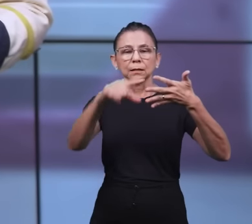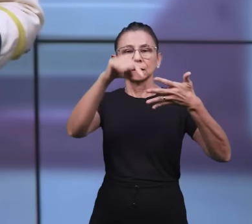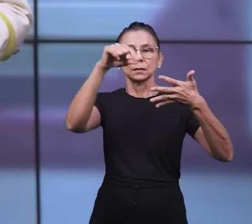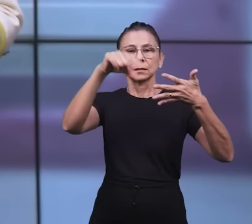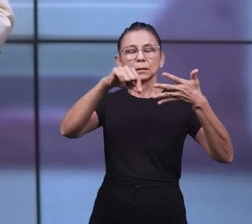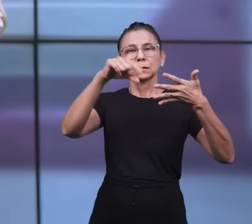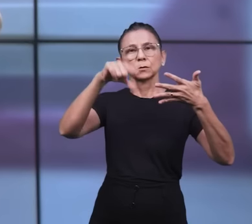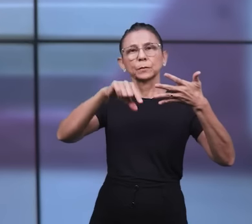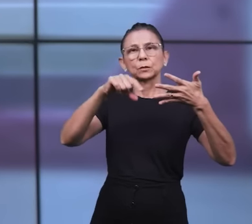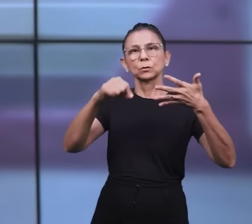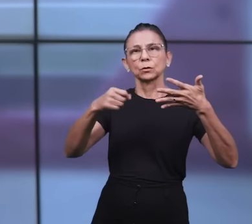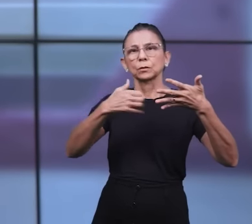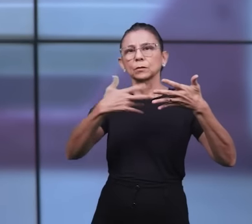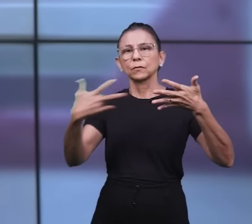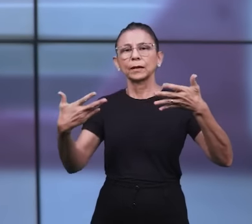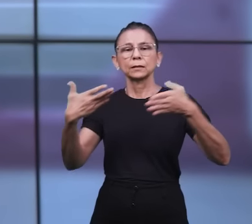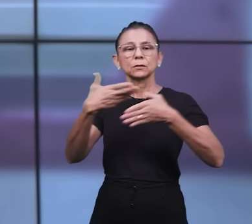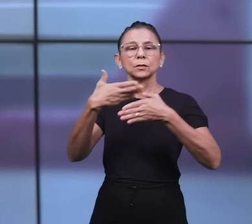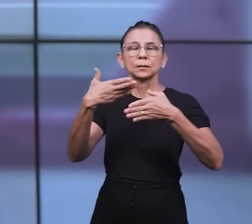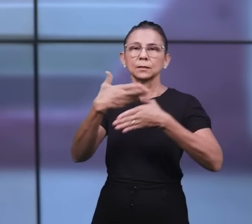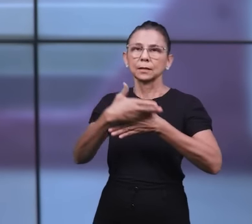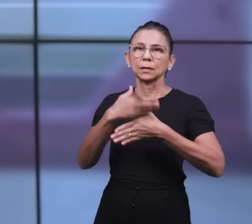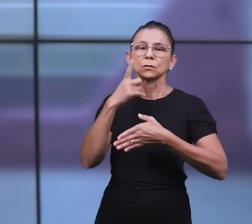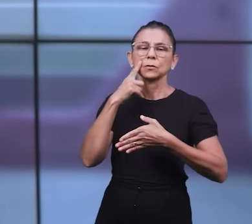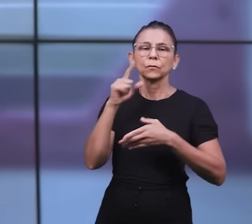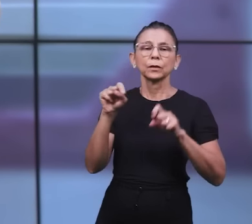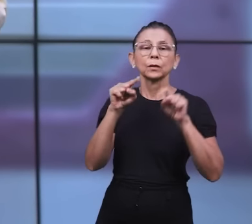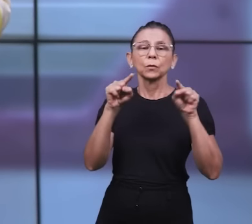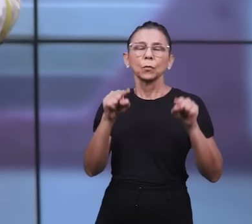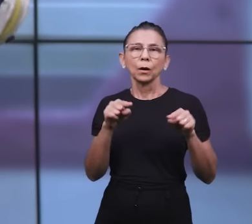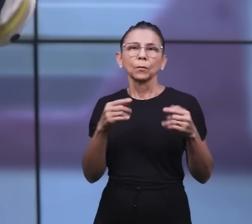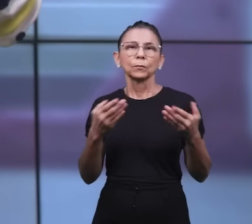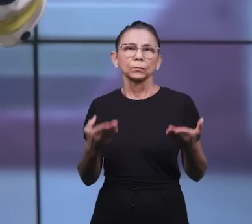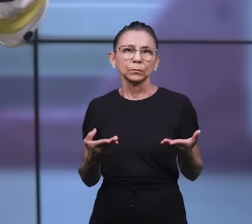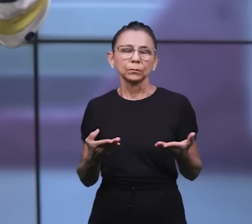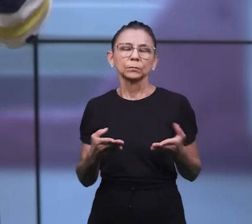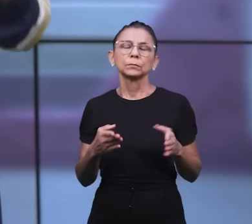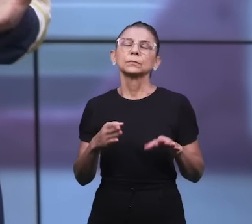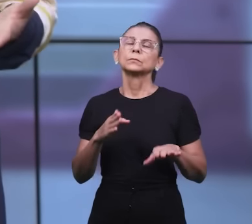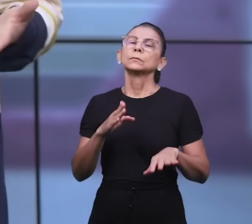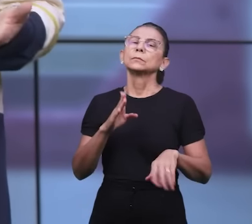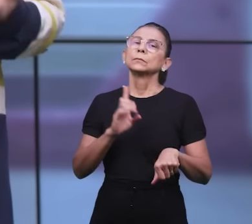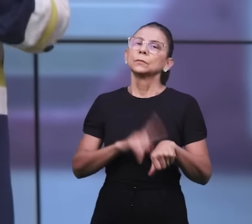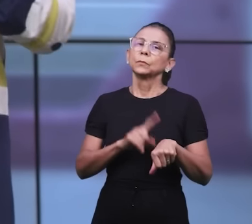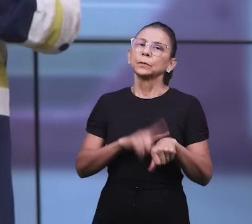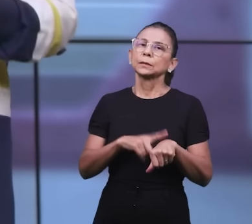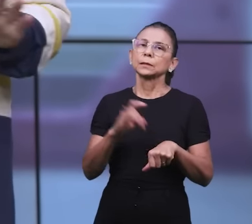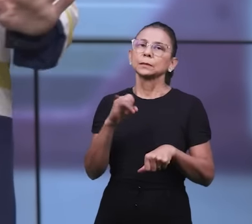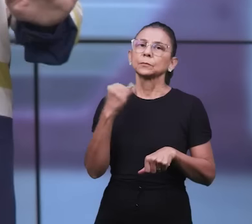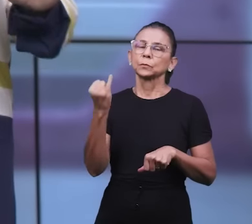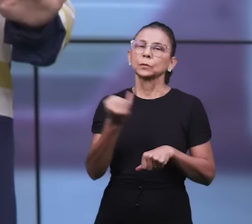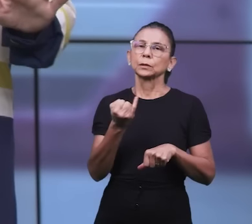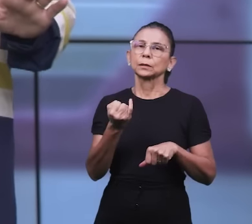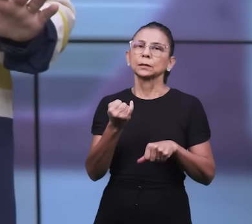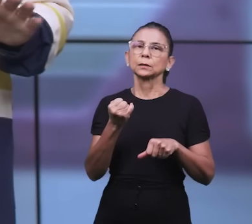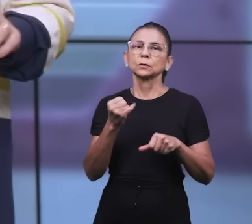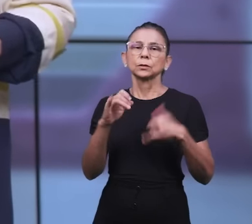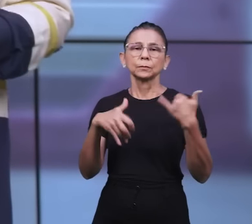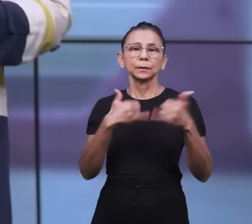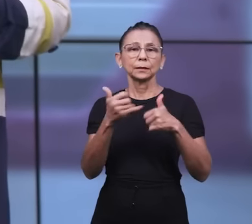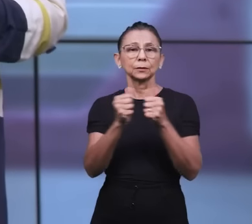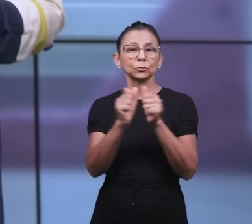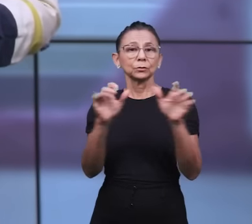quantidade de plataformas e opções de acesso e sobretudo ter momentos de brincar em família distantes da